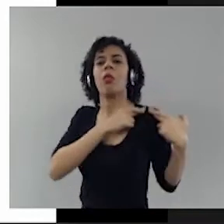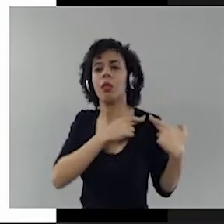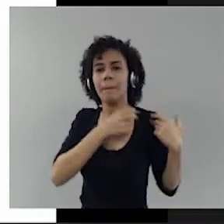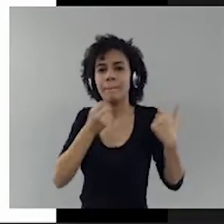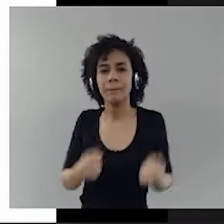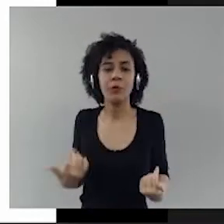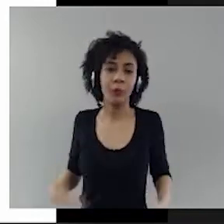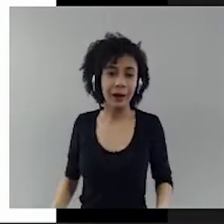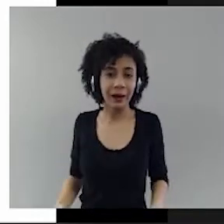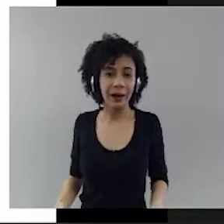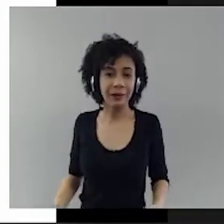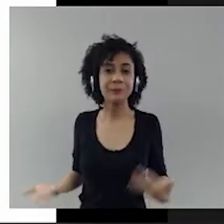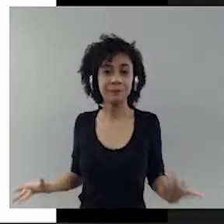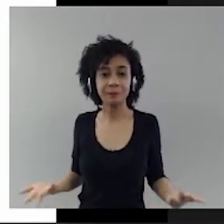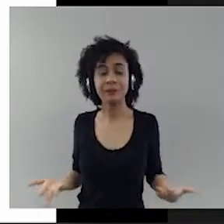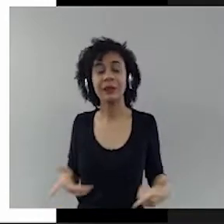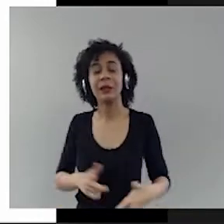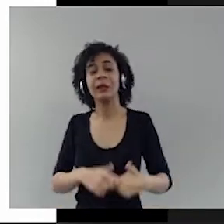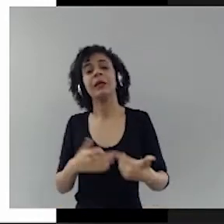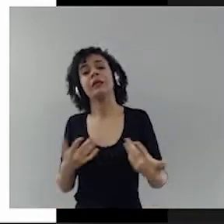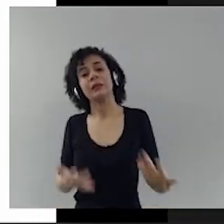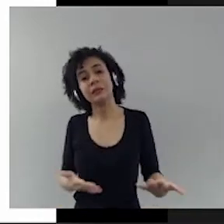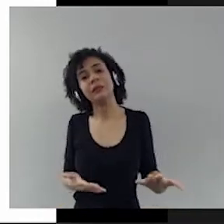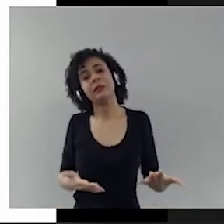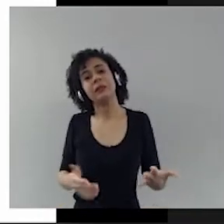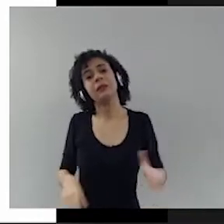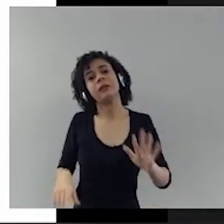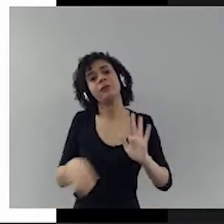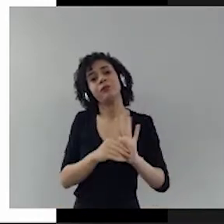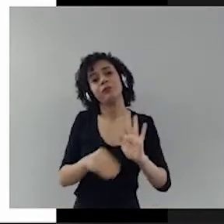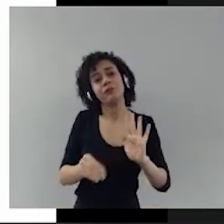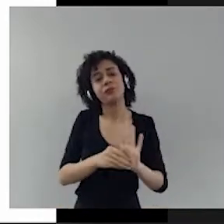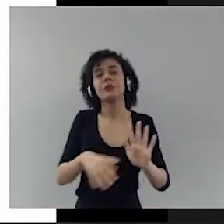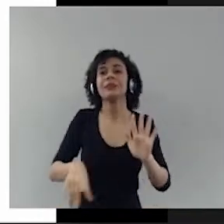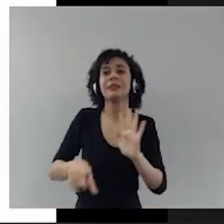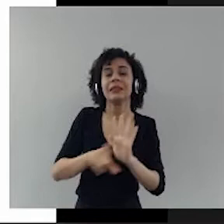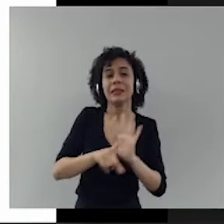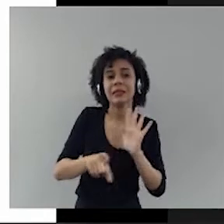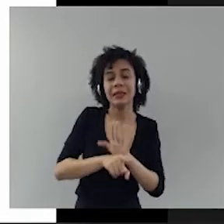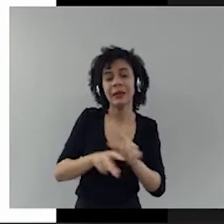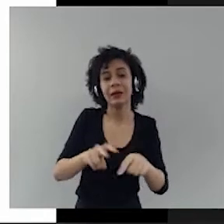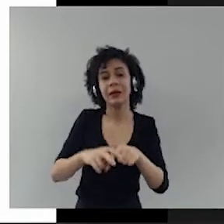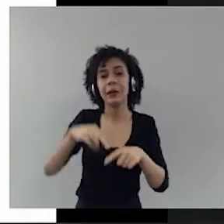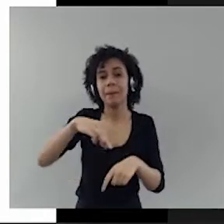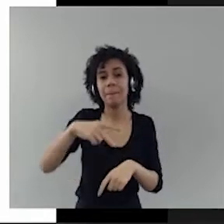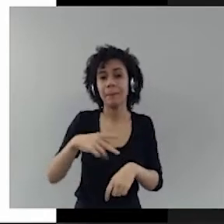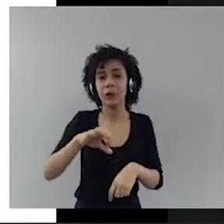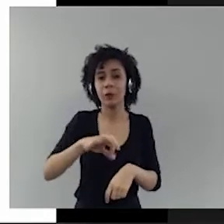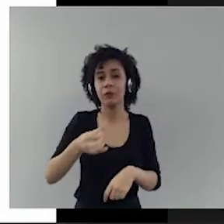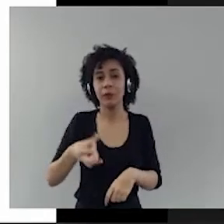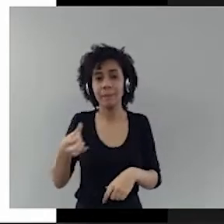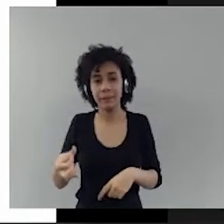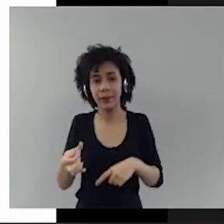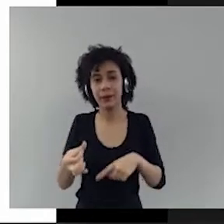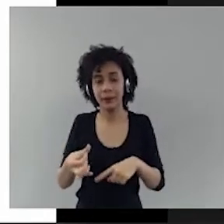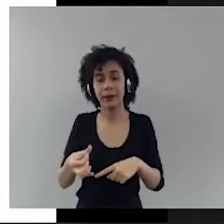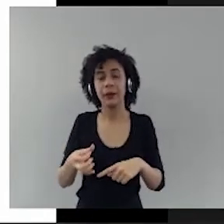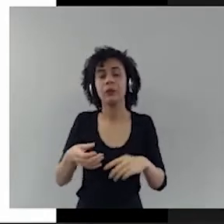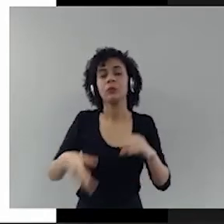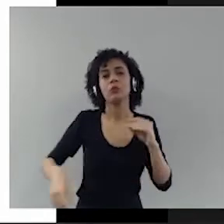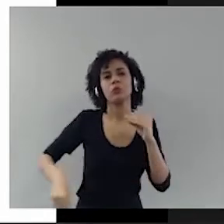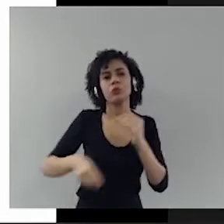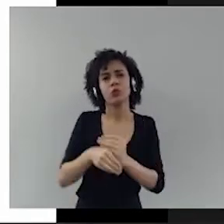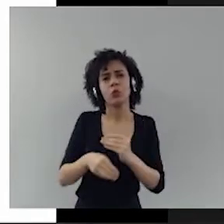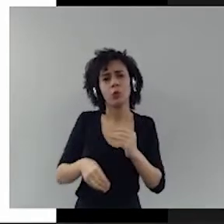essa questão foi tratada legislativamente por meio da mp 966 e